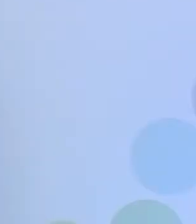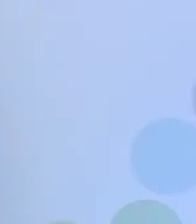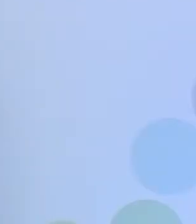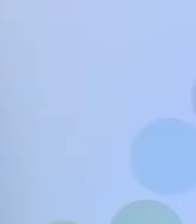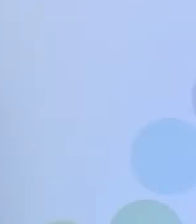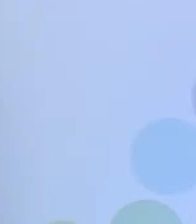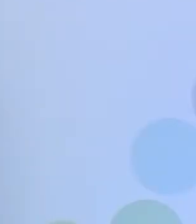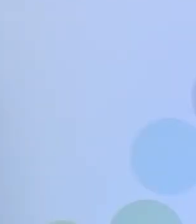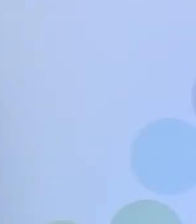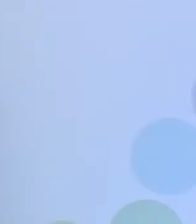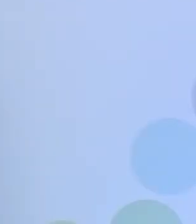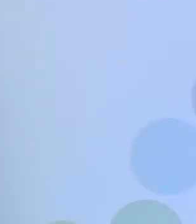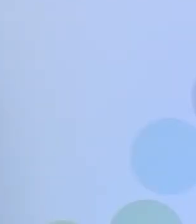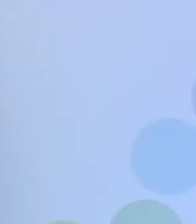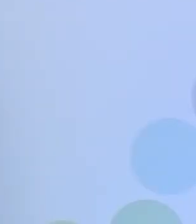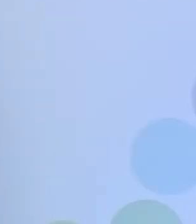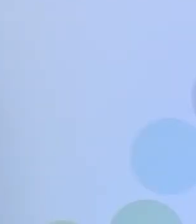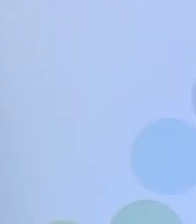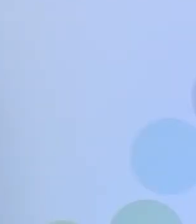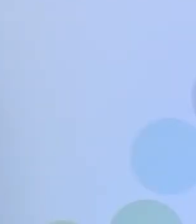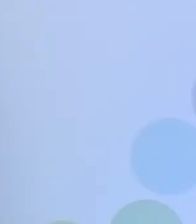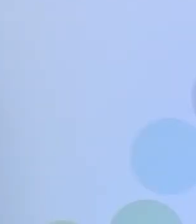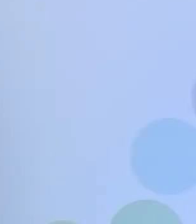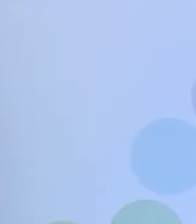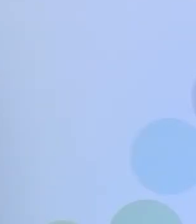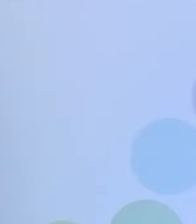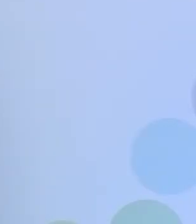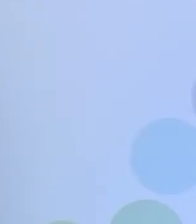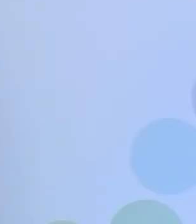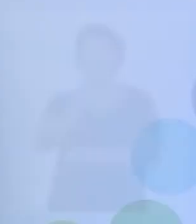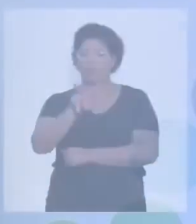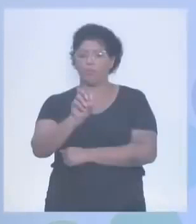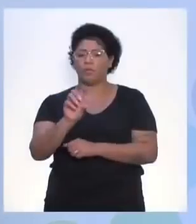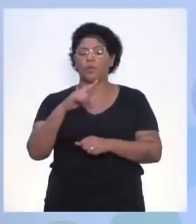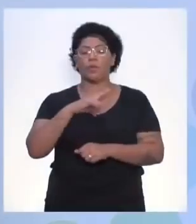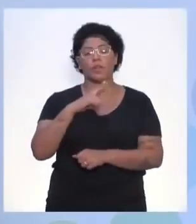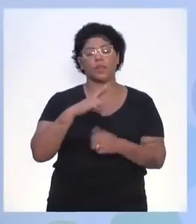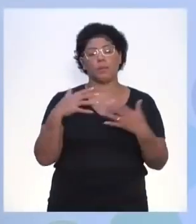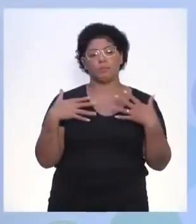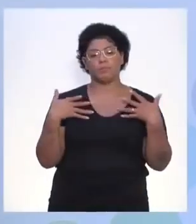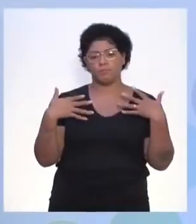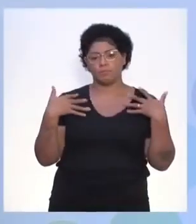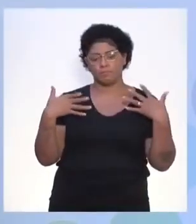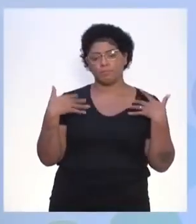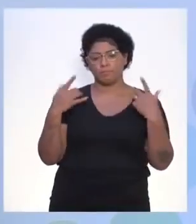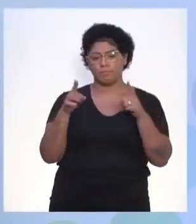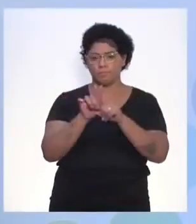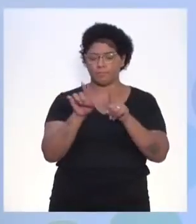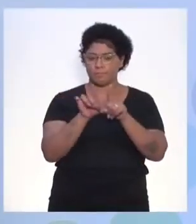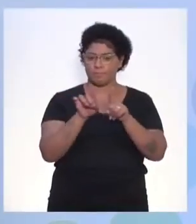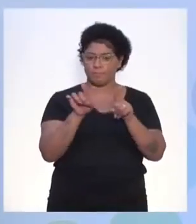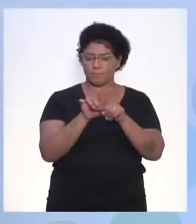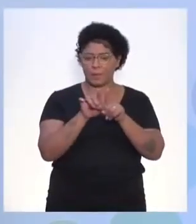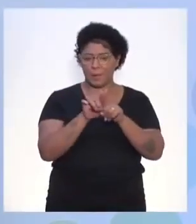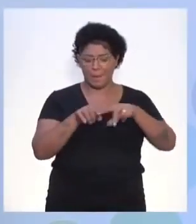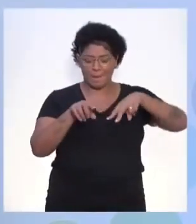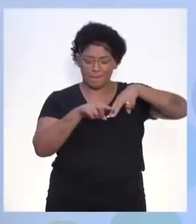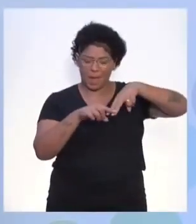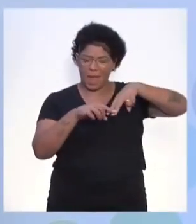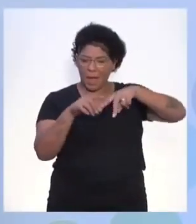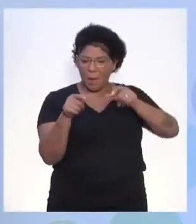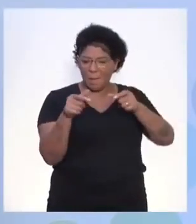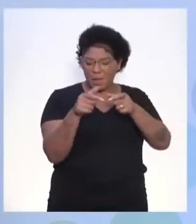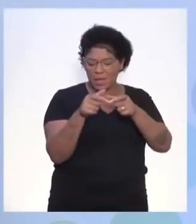se considera uma pessoa otimista, talentosa e com um grande humor. Muito bem. O Pedro, pé pequeno, cabelo curto